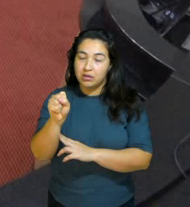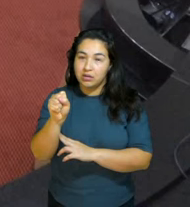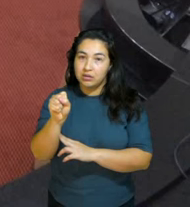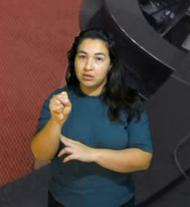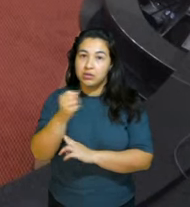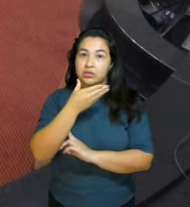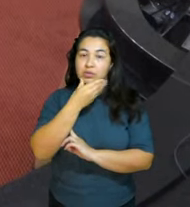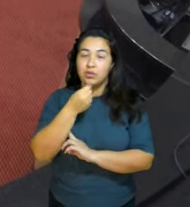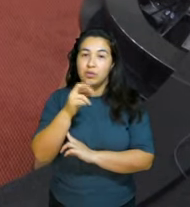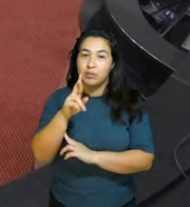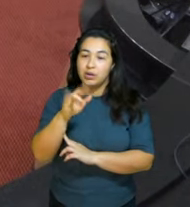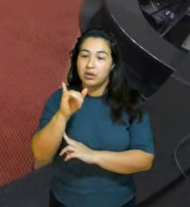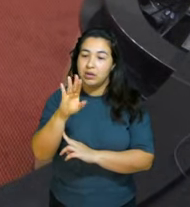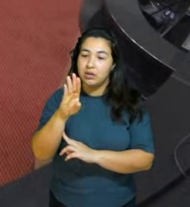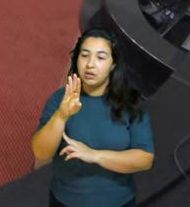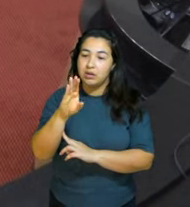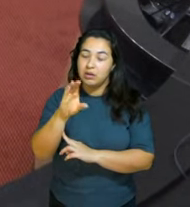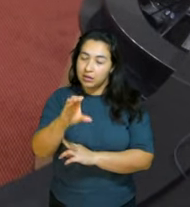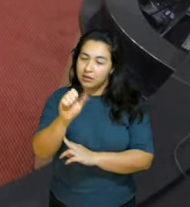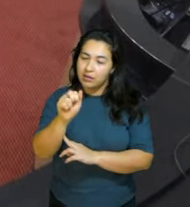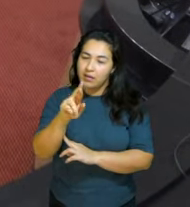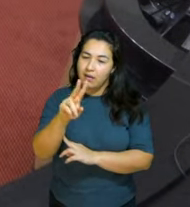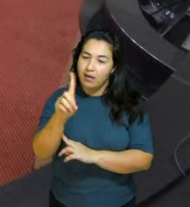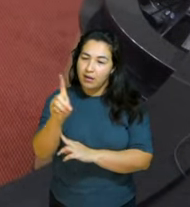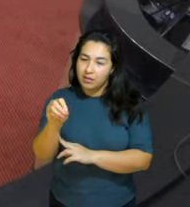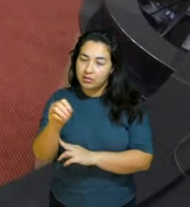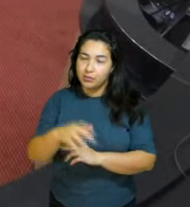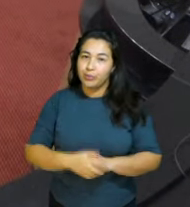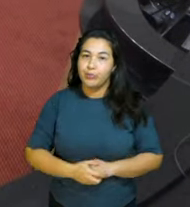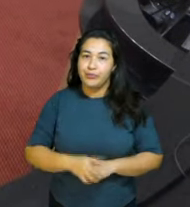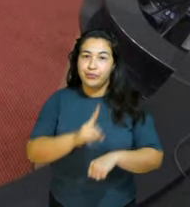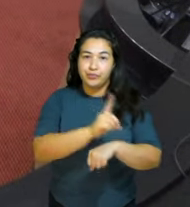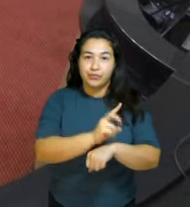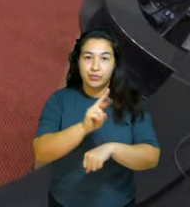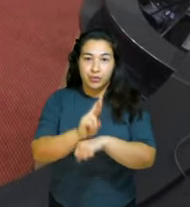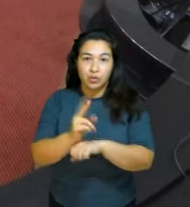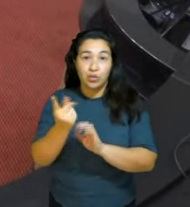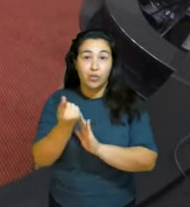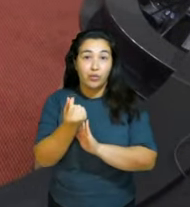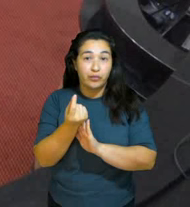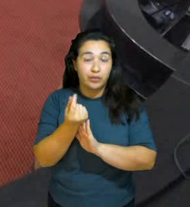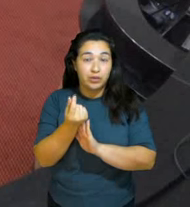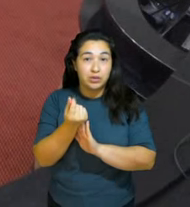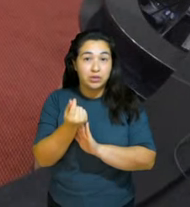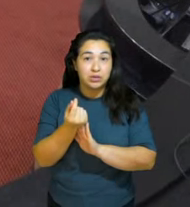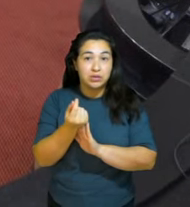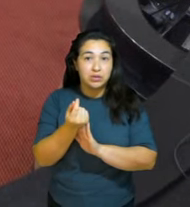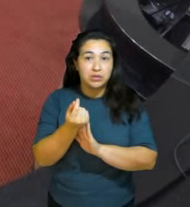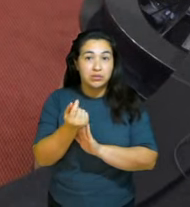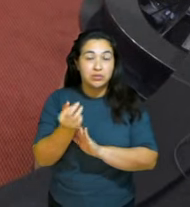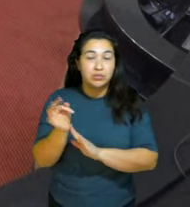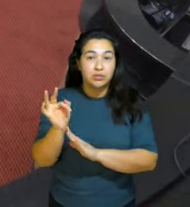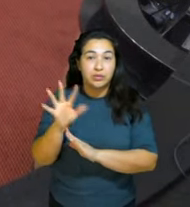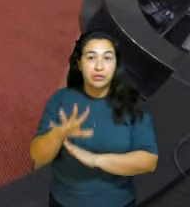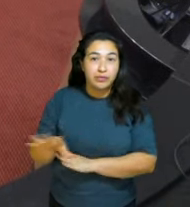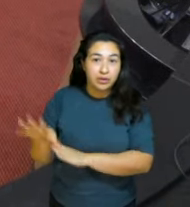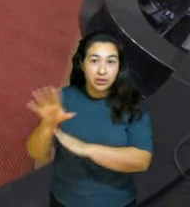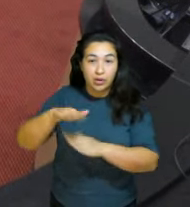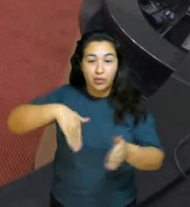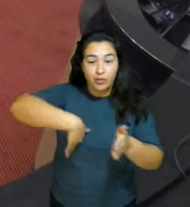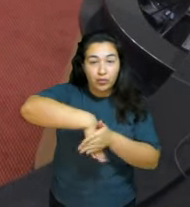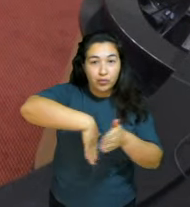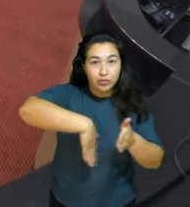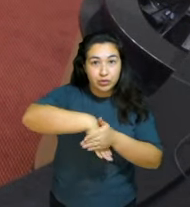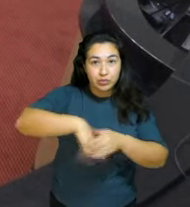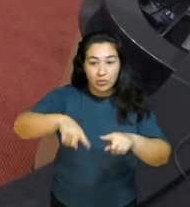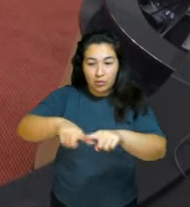Ricardo Mesquita. O senhor diretor financeiro da Federação Catarinense de Futebol de Salão de